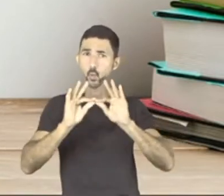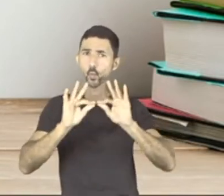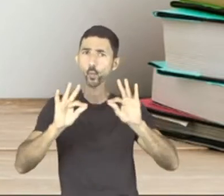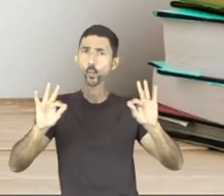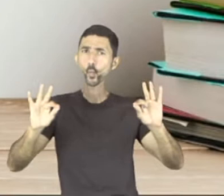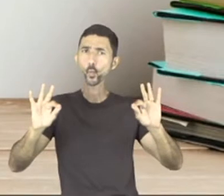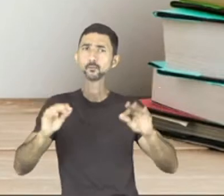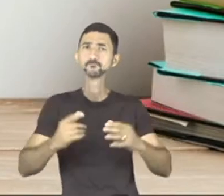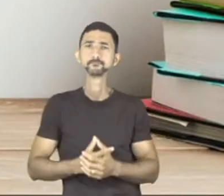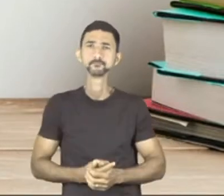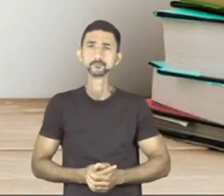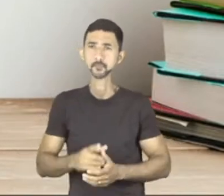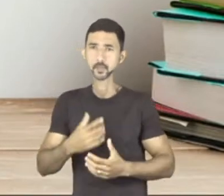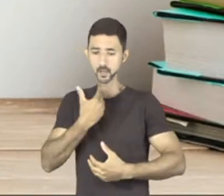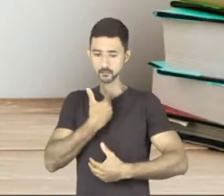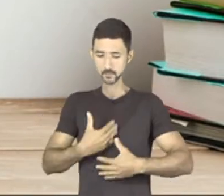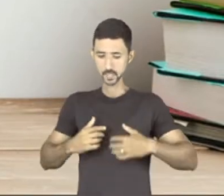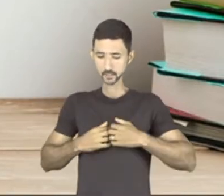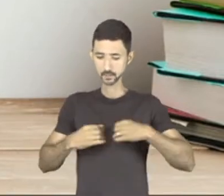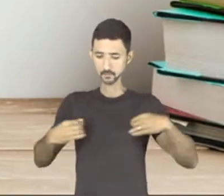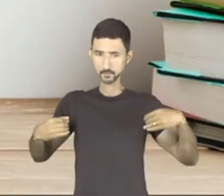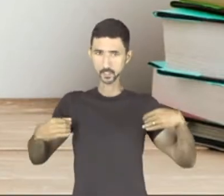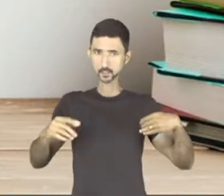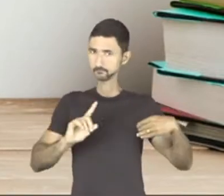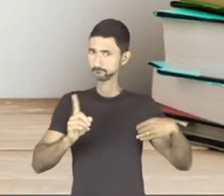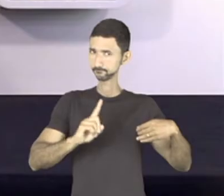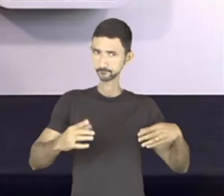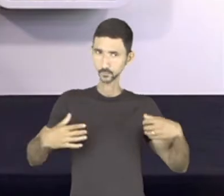não é aberta no meio. Volta aqui para mim.